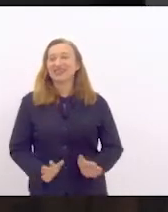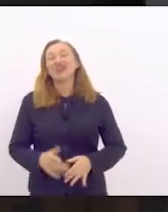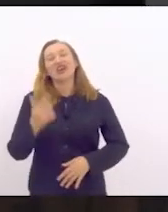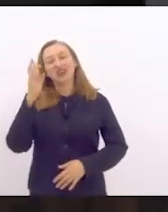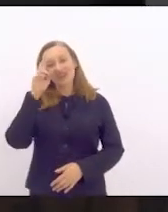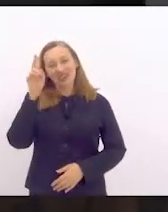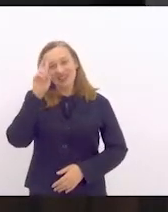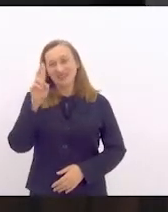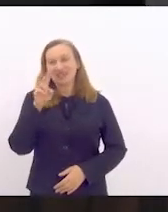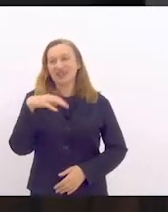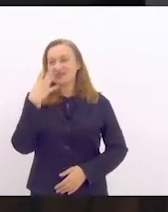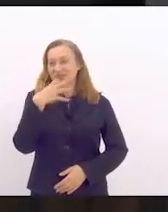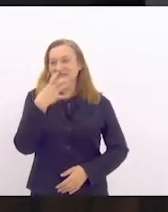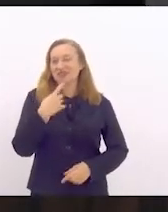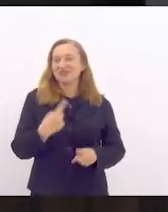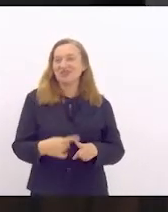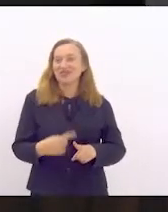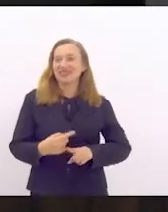por conta